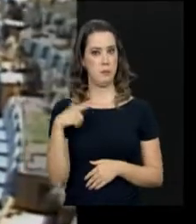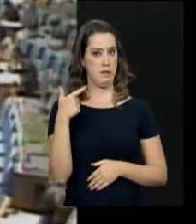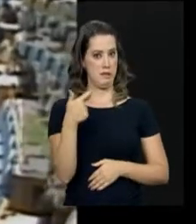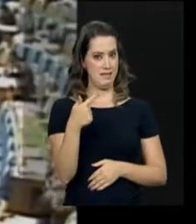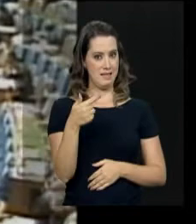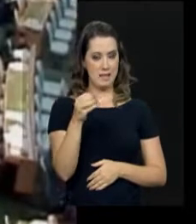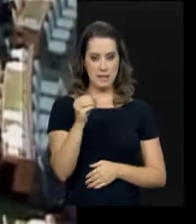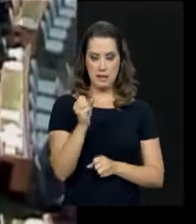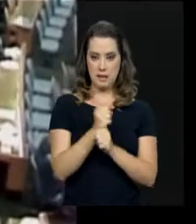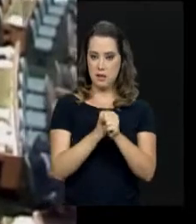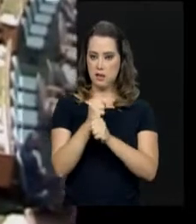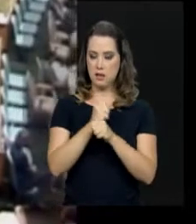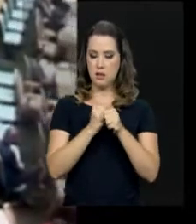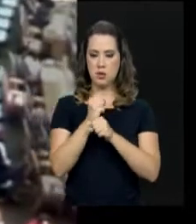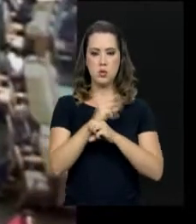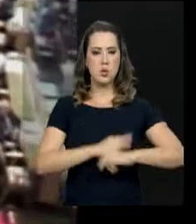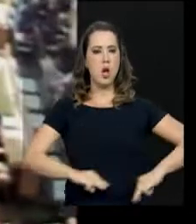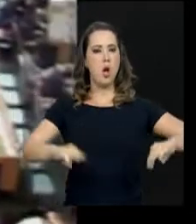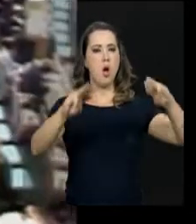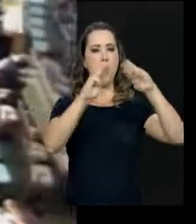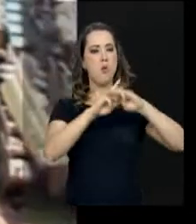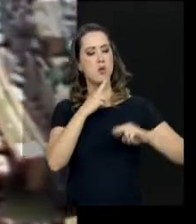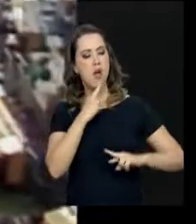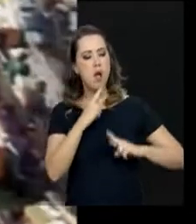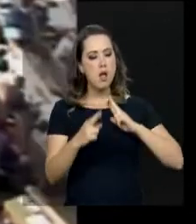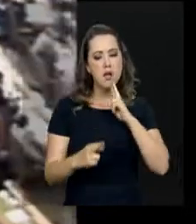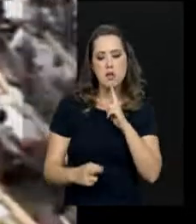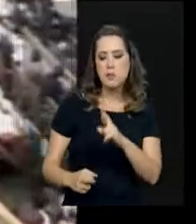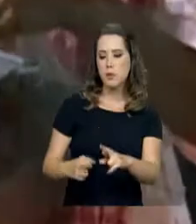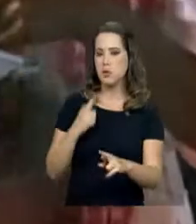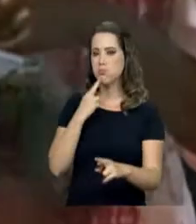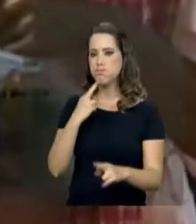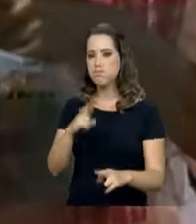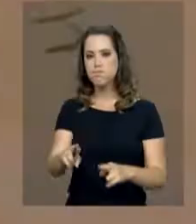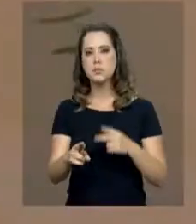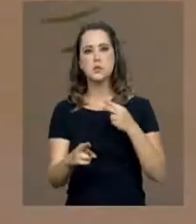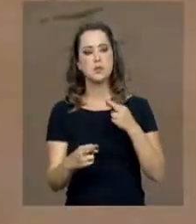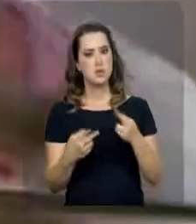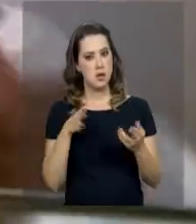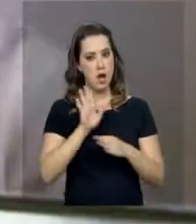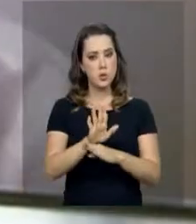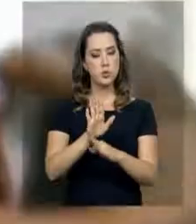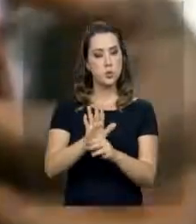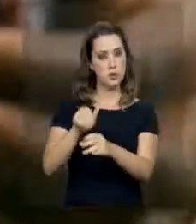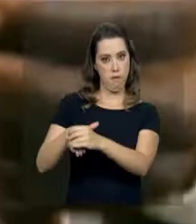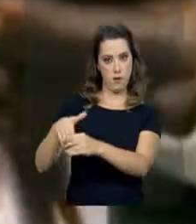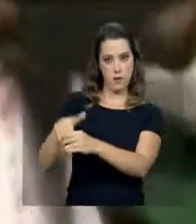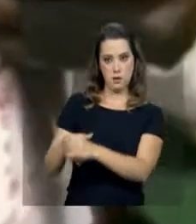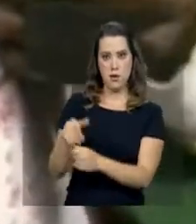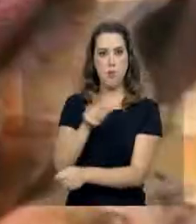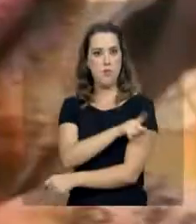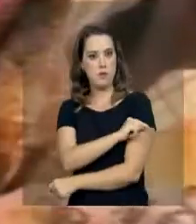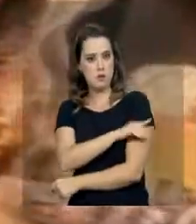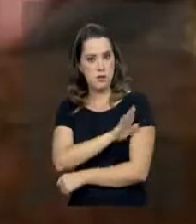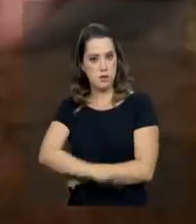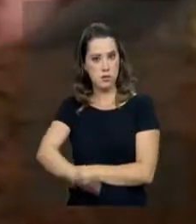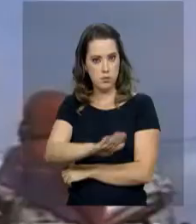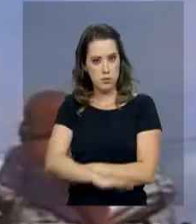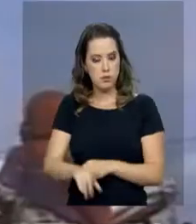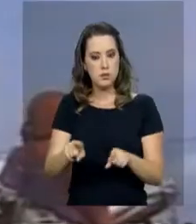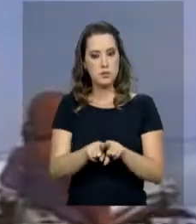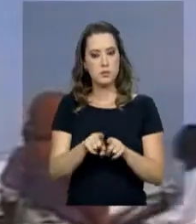ONU respondeu aos clamores que levaram à sua criação. Apoio em eleições, vacinação de